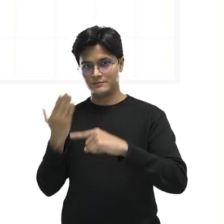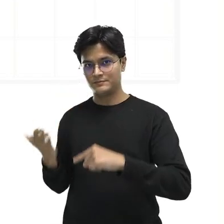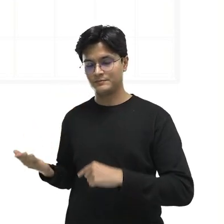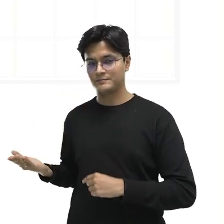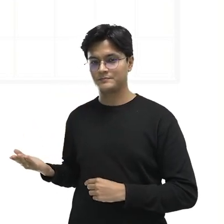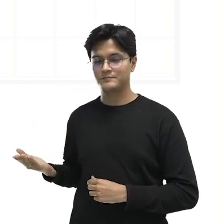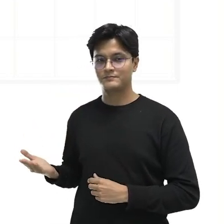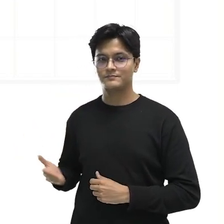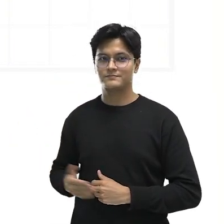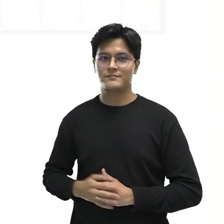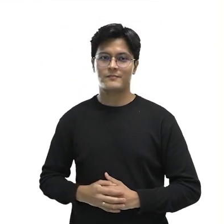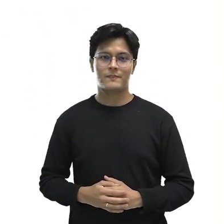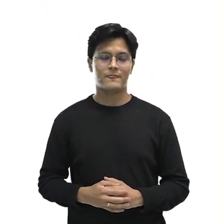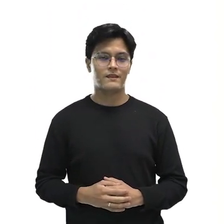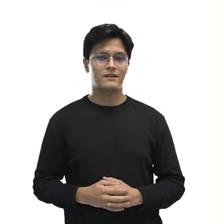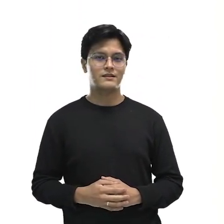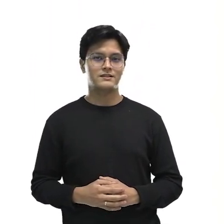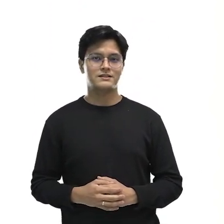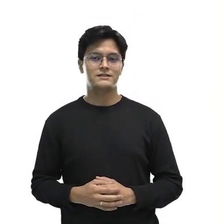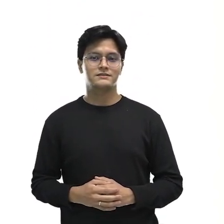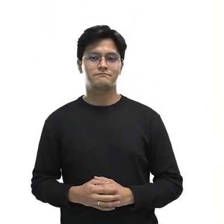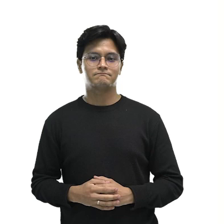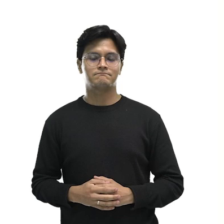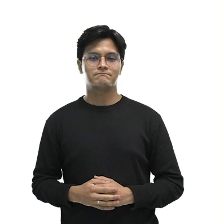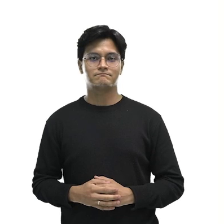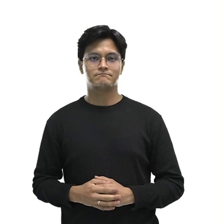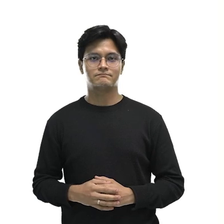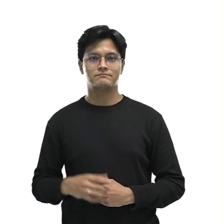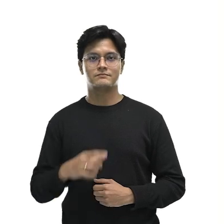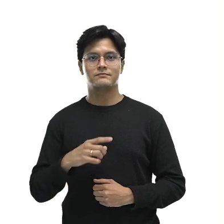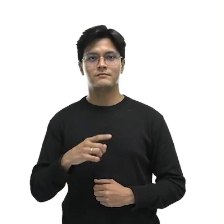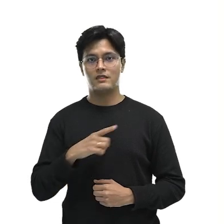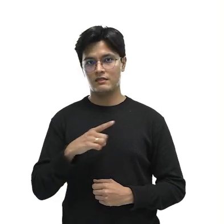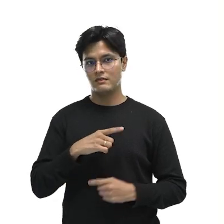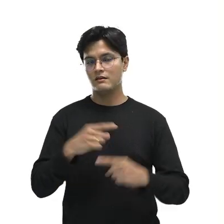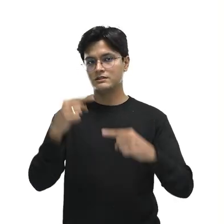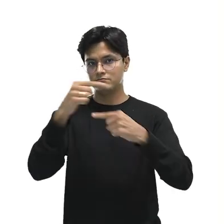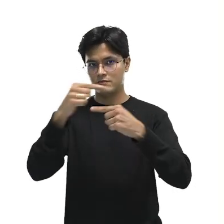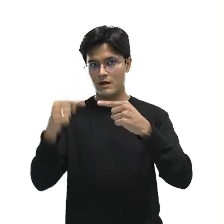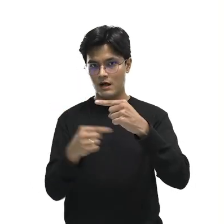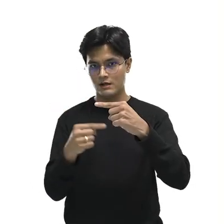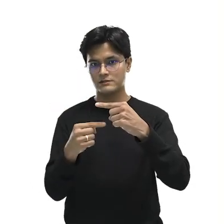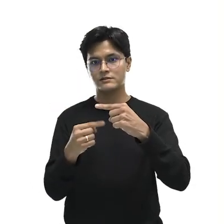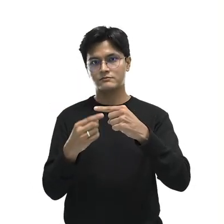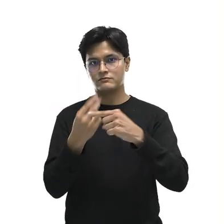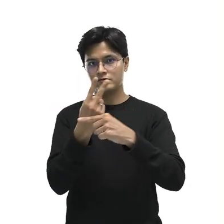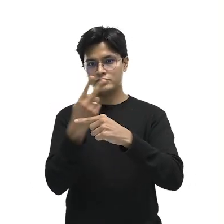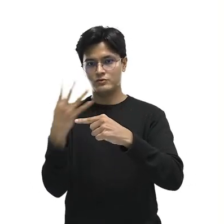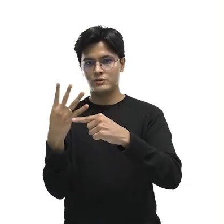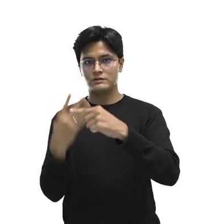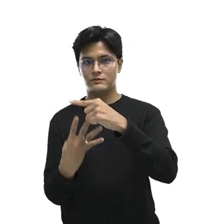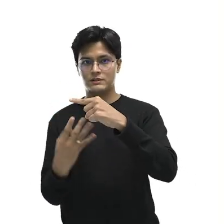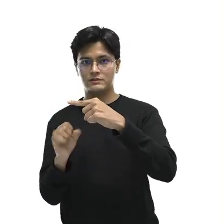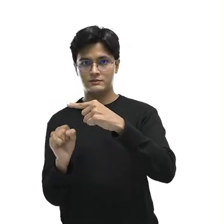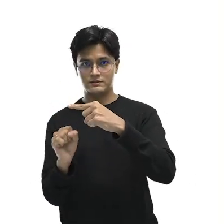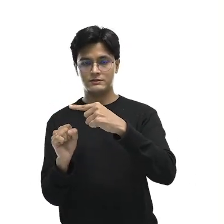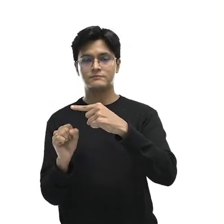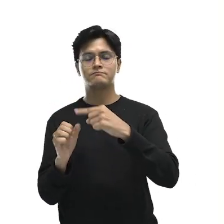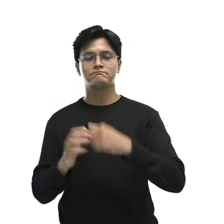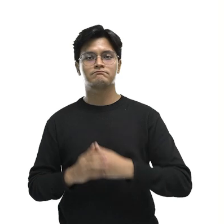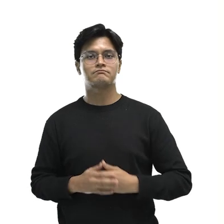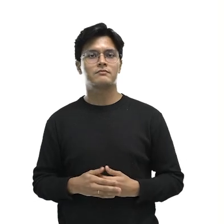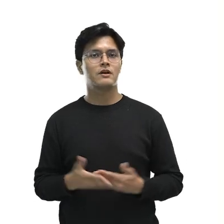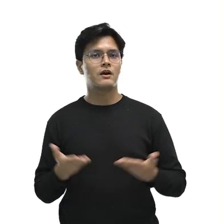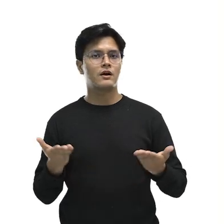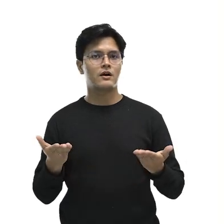cupcakes, né? Aí está a nossa razão, tá bom? Aí está a nossa razão. Bom, vamos